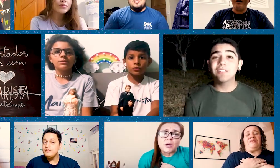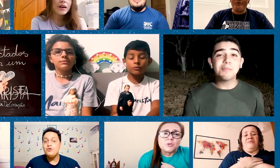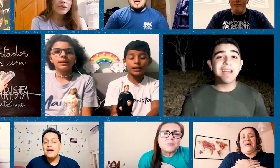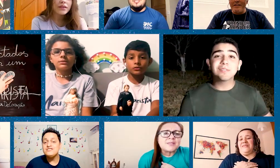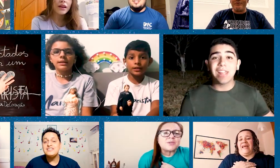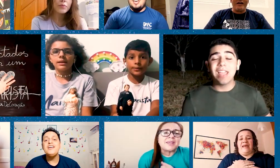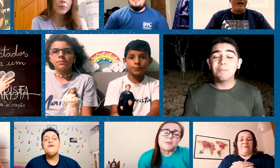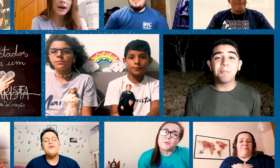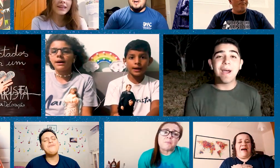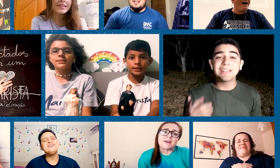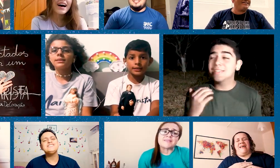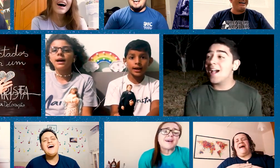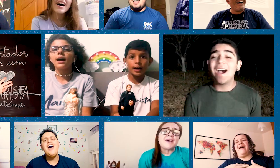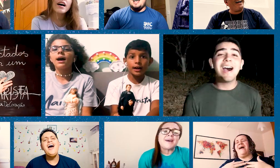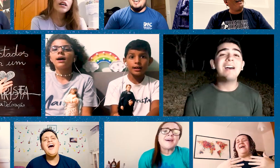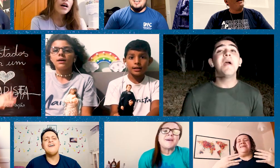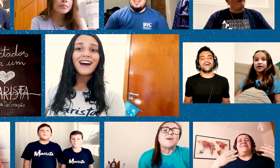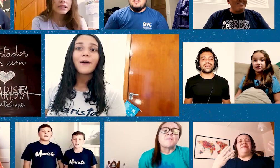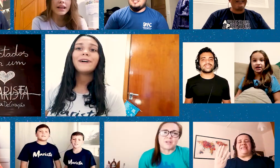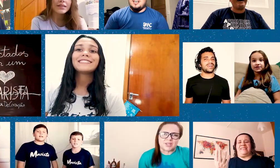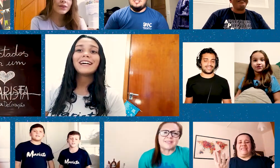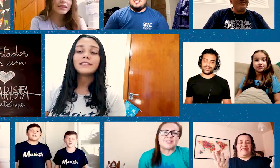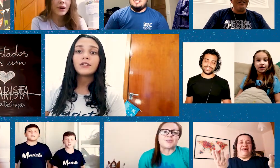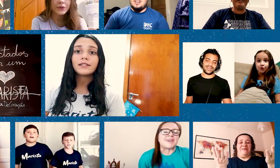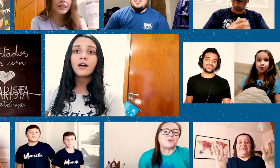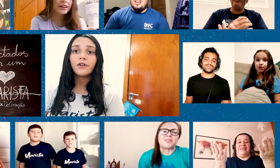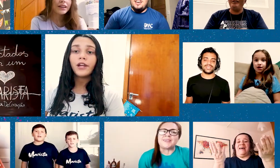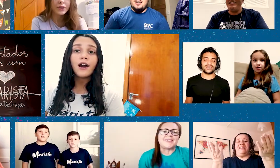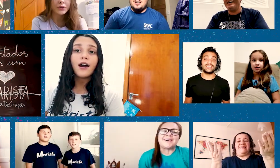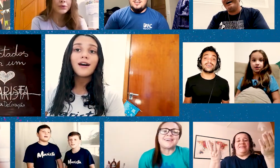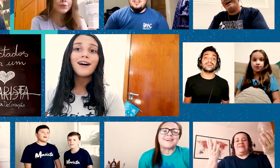coração. Quanto mais o tempo passar, mais crescerás